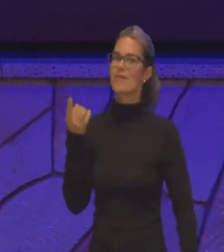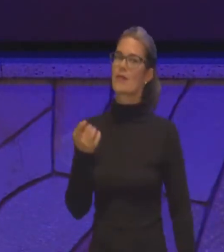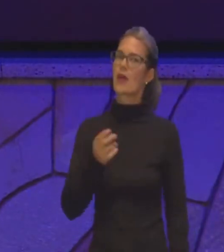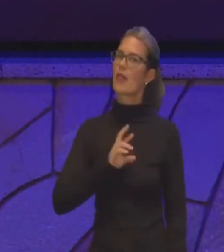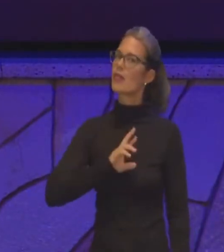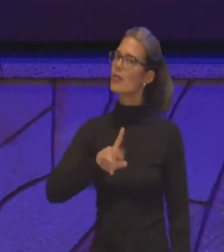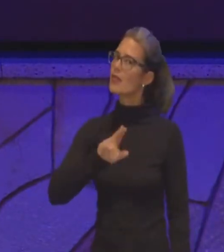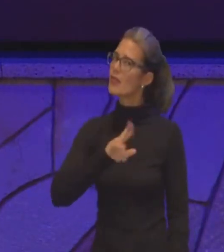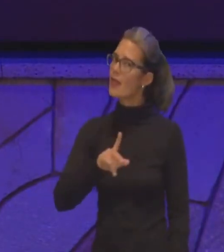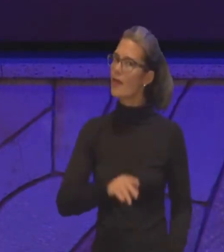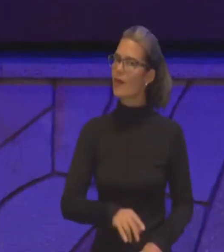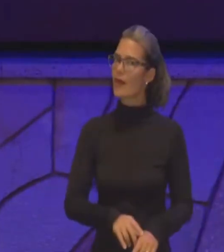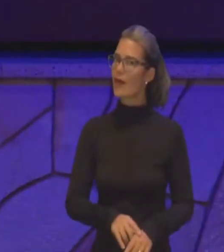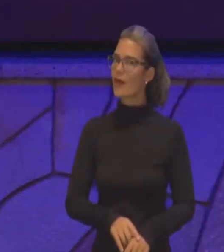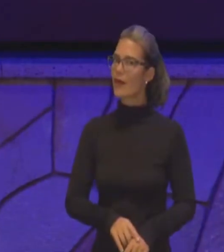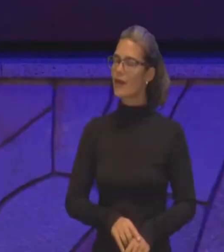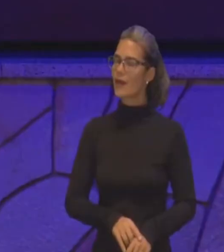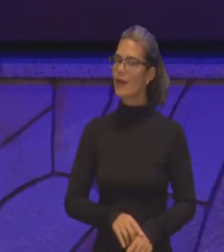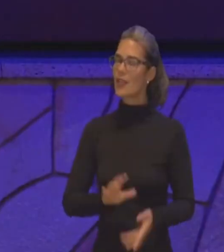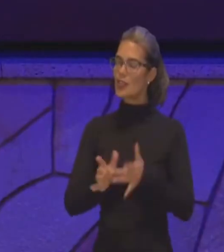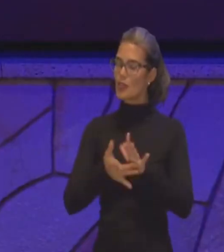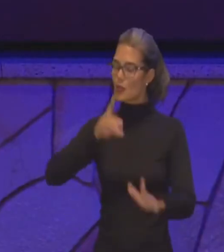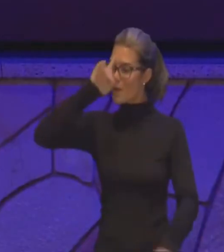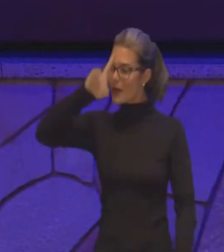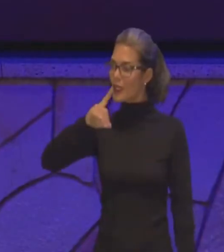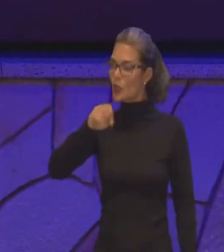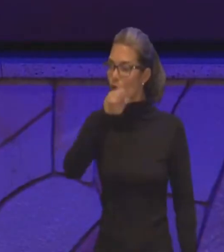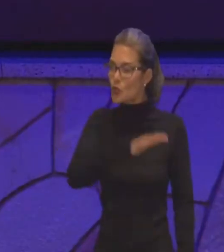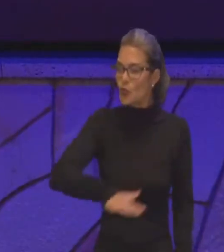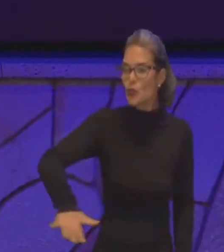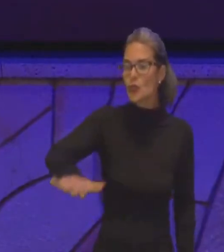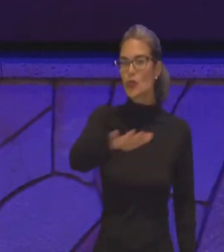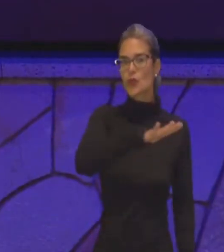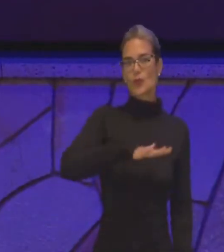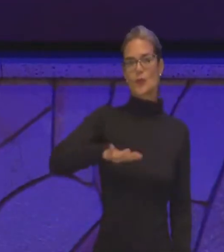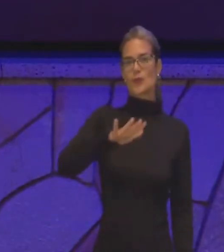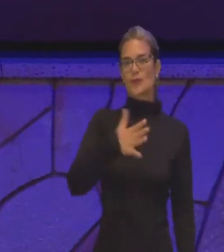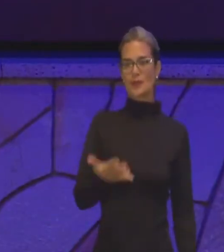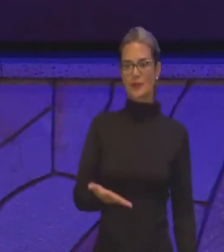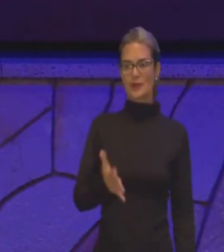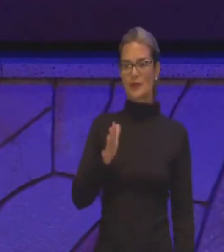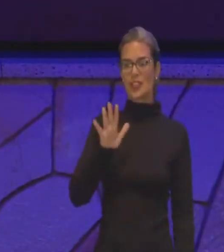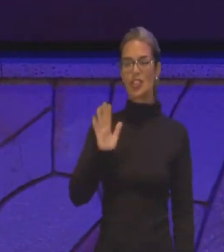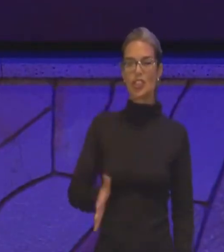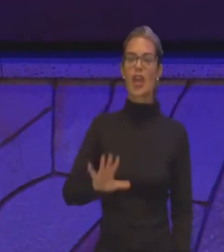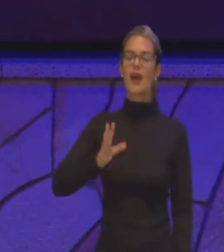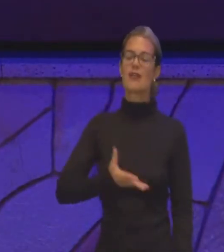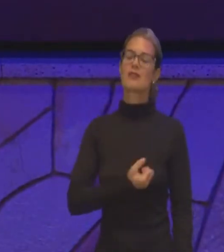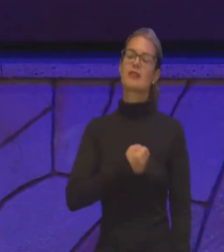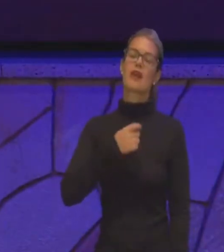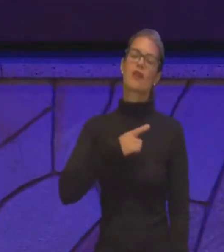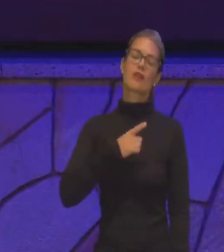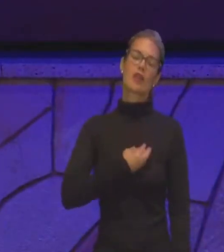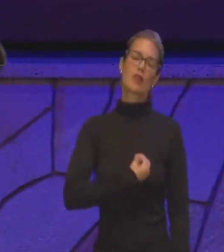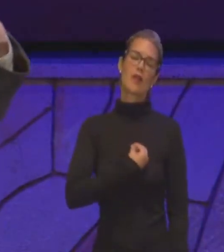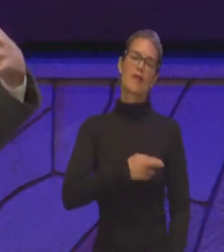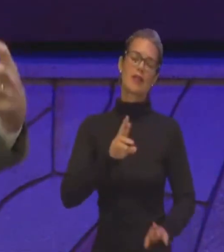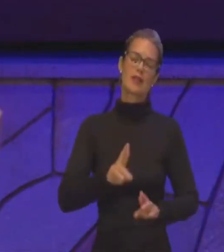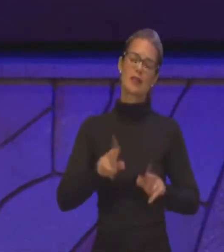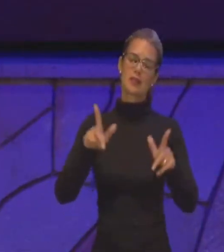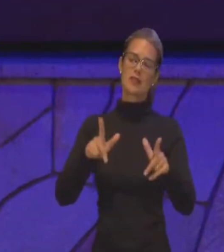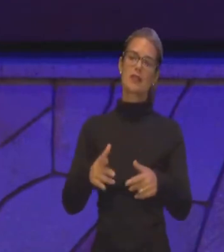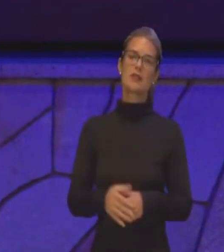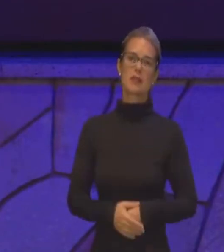comissão é para todos aqueles que creem em Cristo Jesus. Agora, regenerados por Cristo Jesus, nós tomamos a